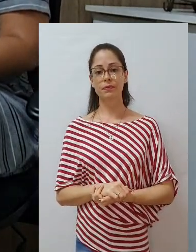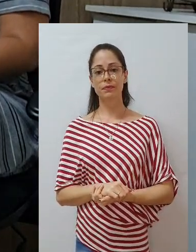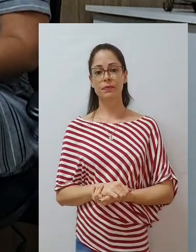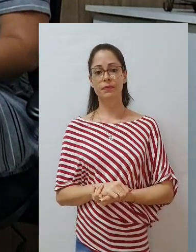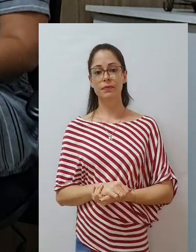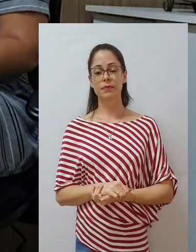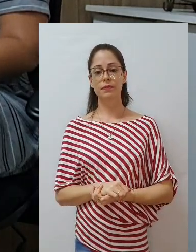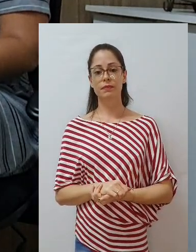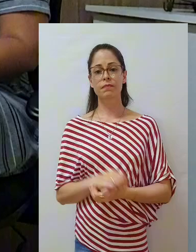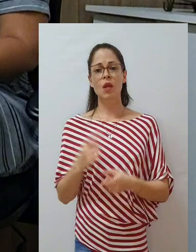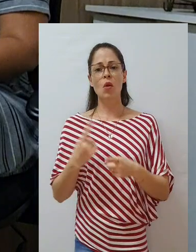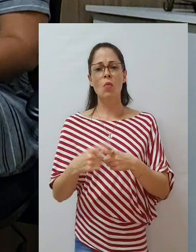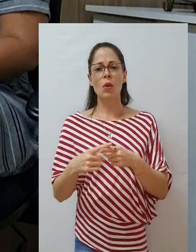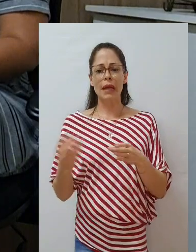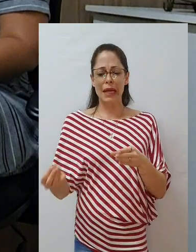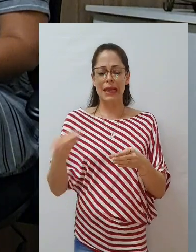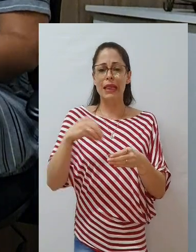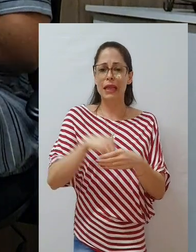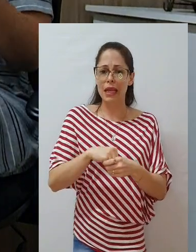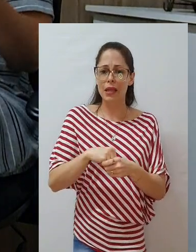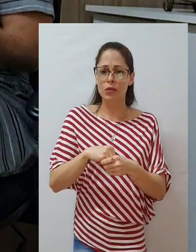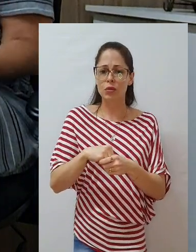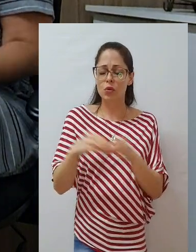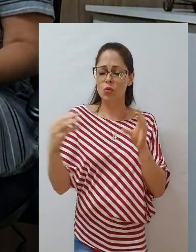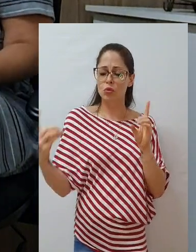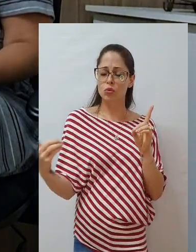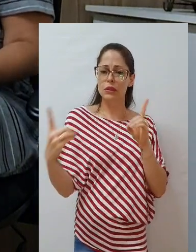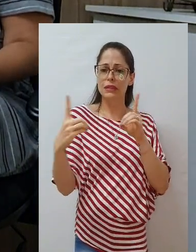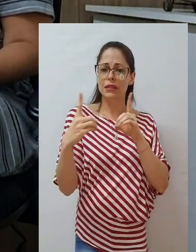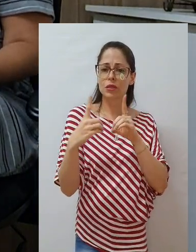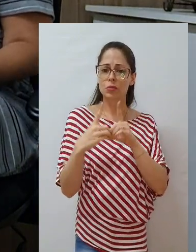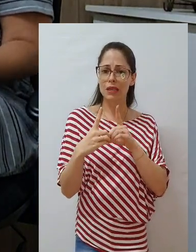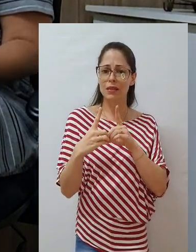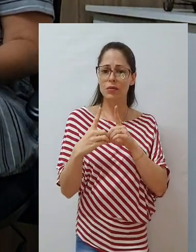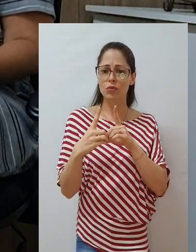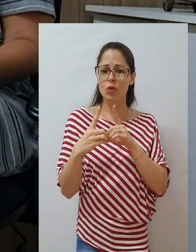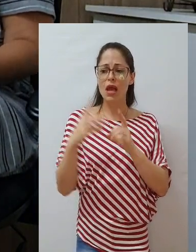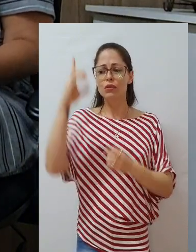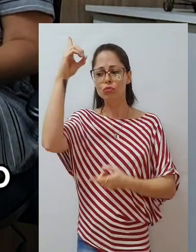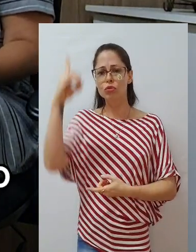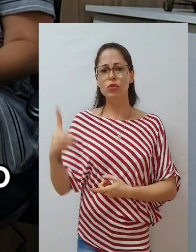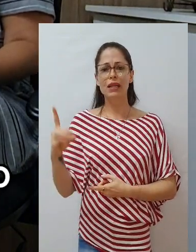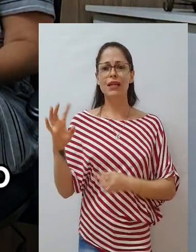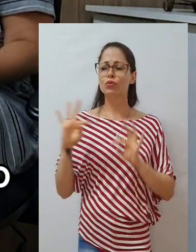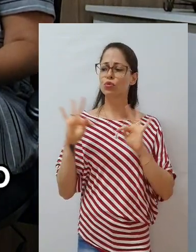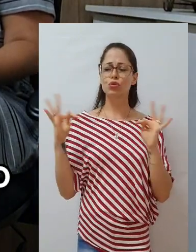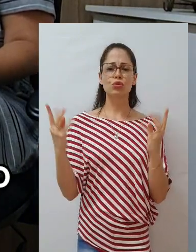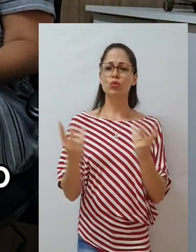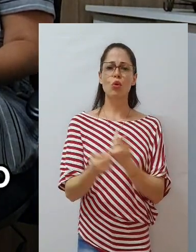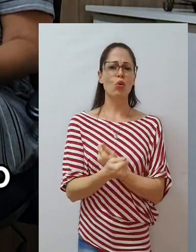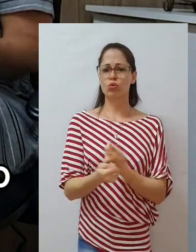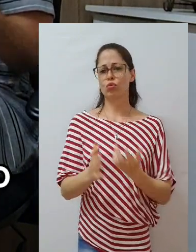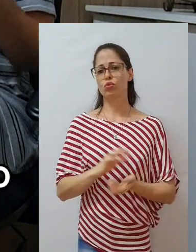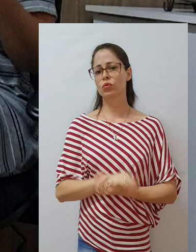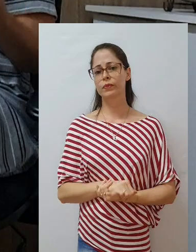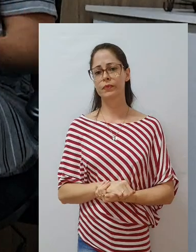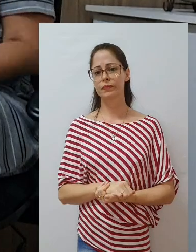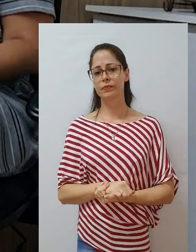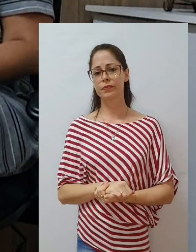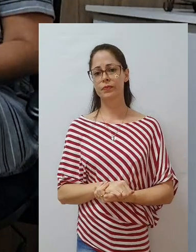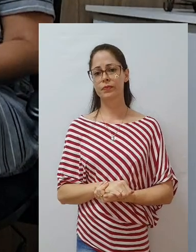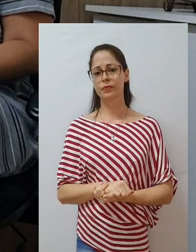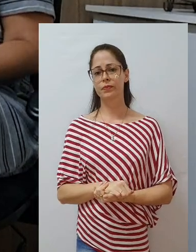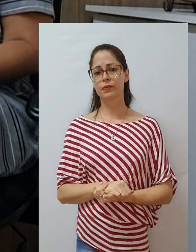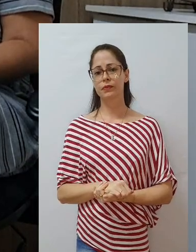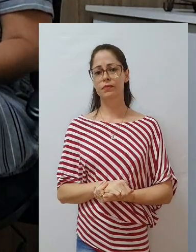isso ajuda demais, porque dentro disso, esse atendimento e tratamento, ele é